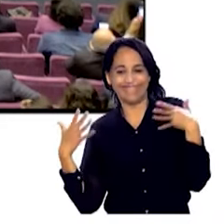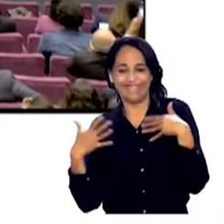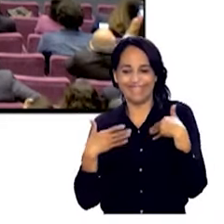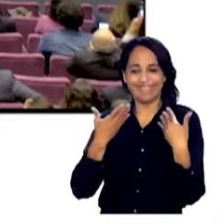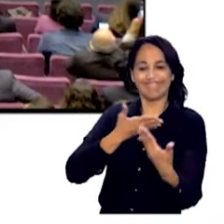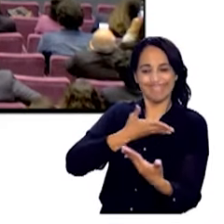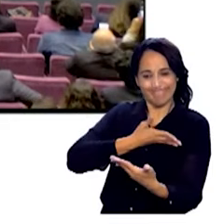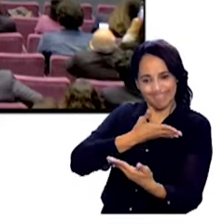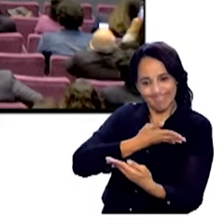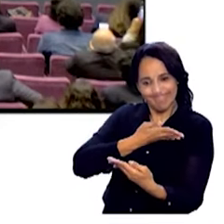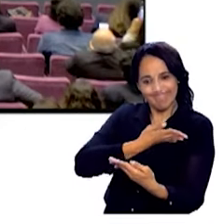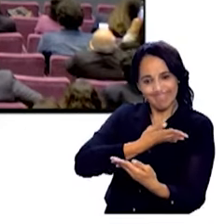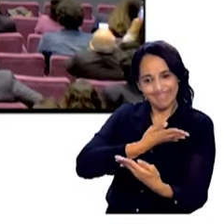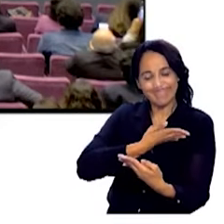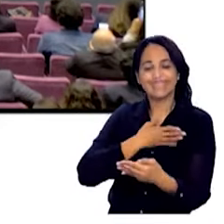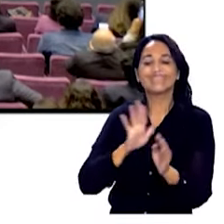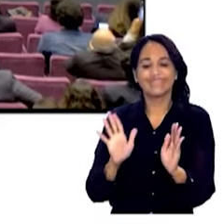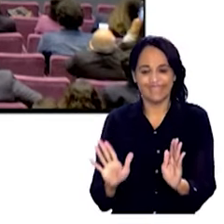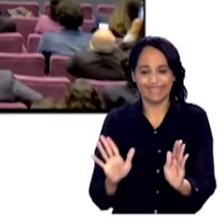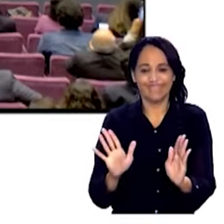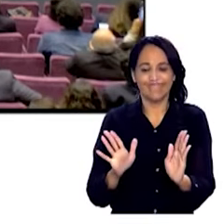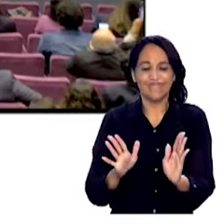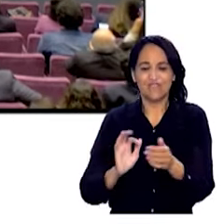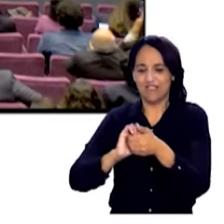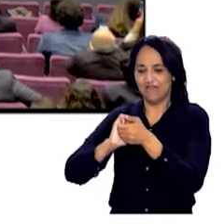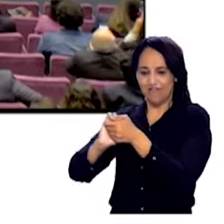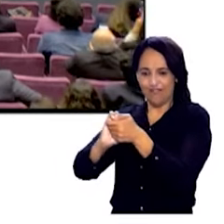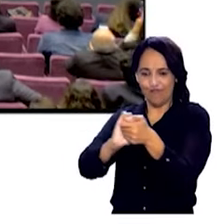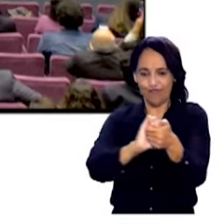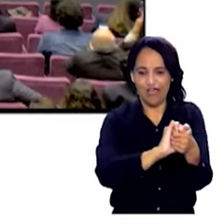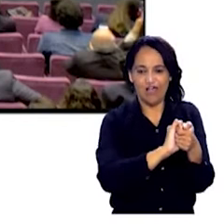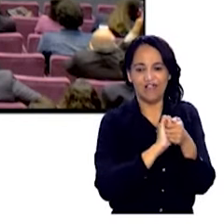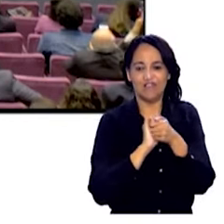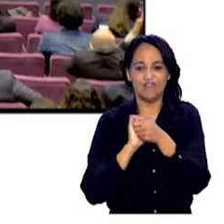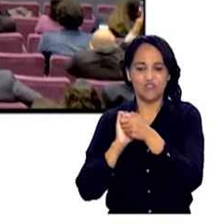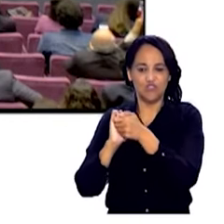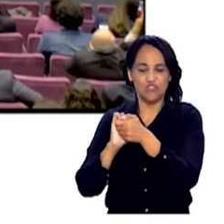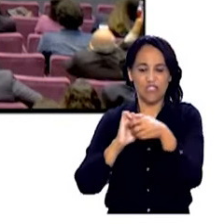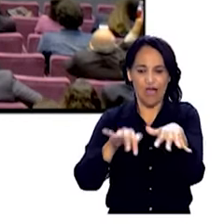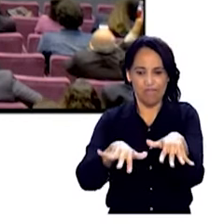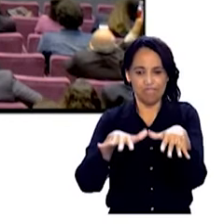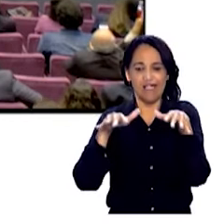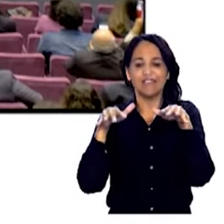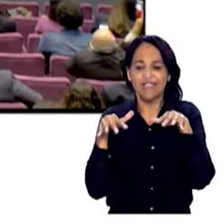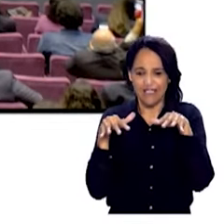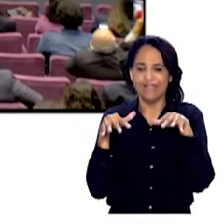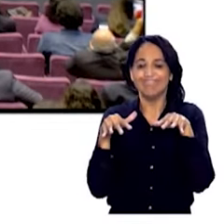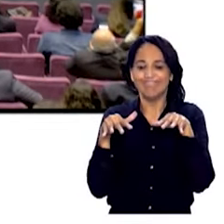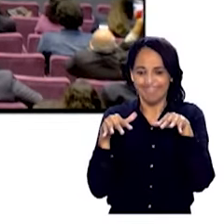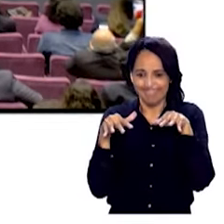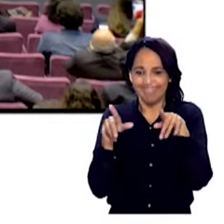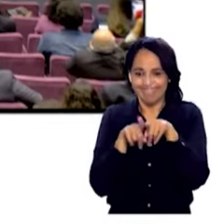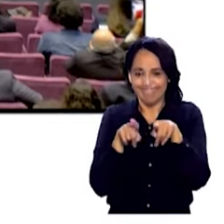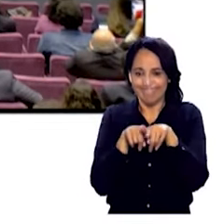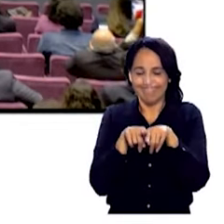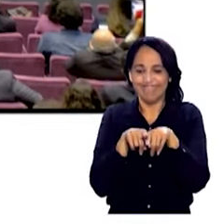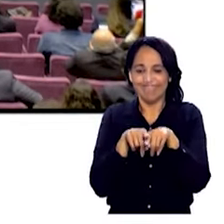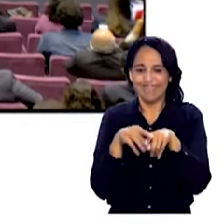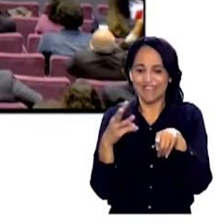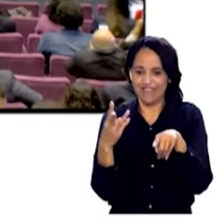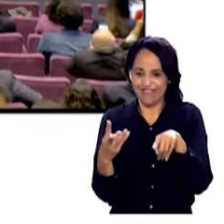permitam-me eh saudar toda a plateia que está aqui em três